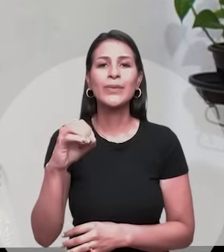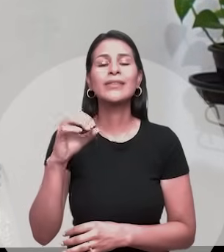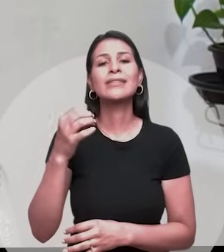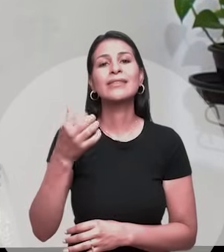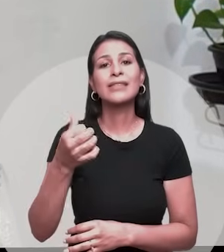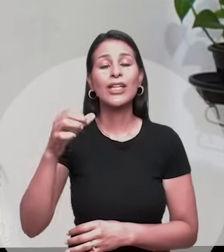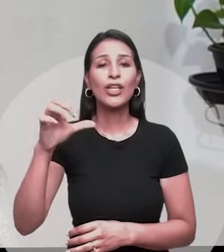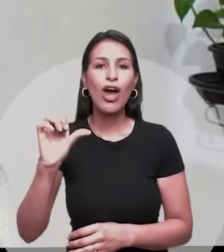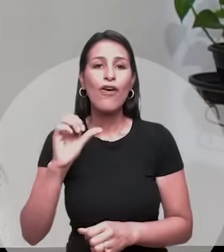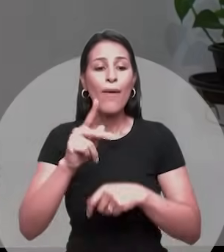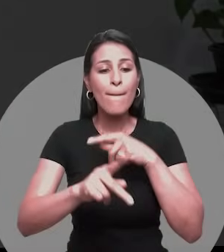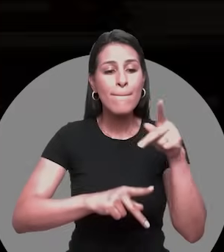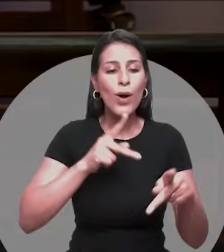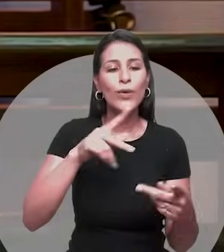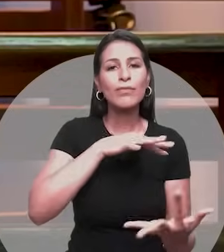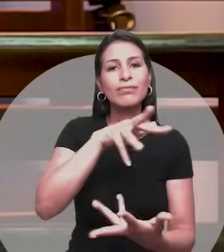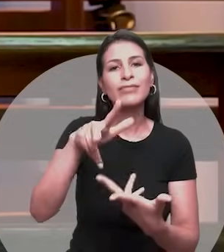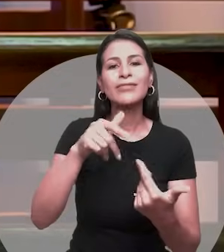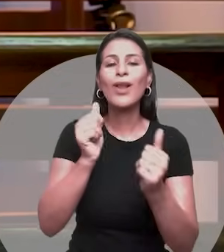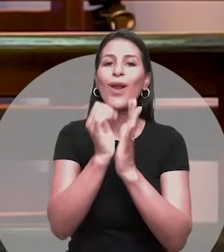Terra, louvai ao Senhor.